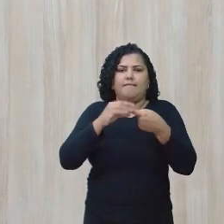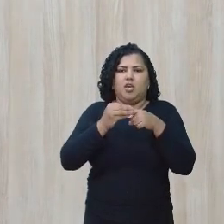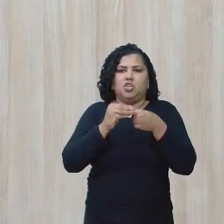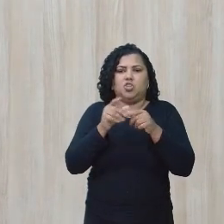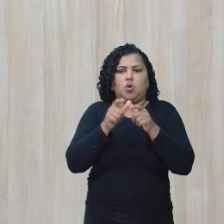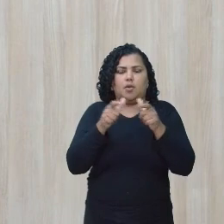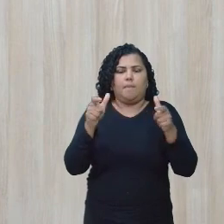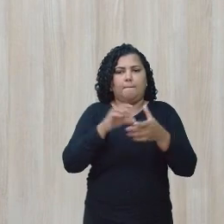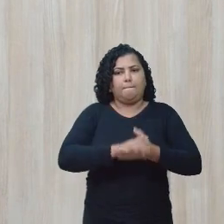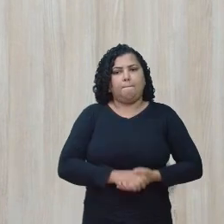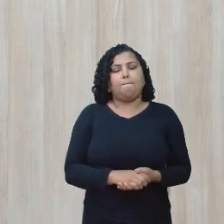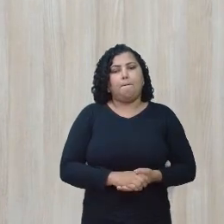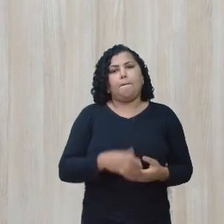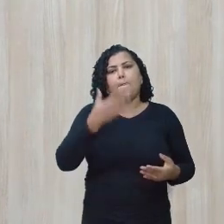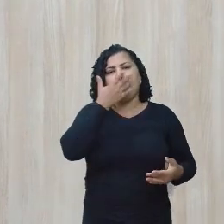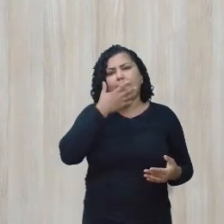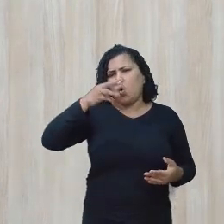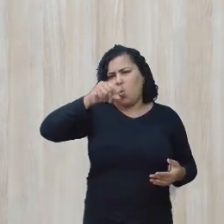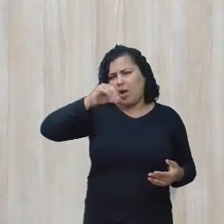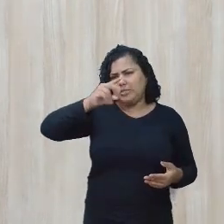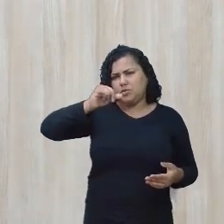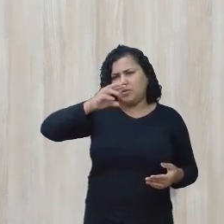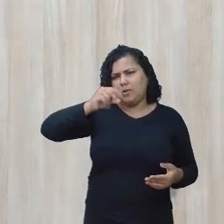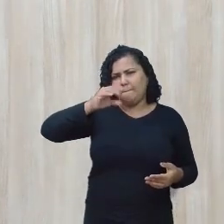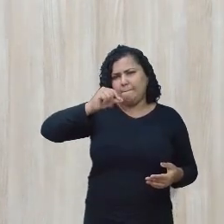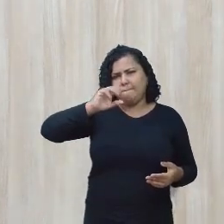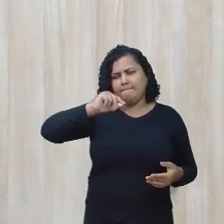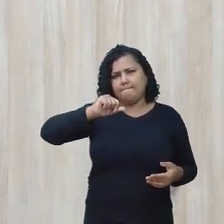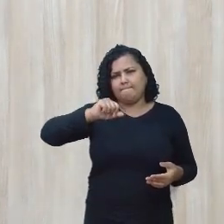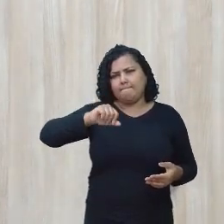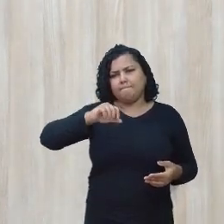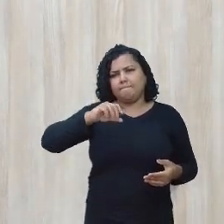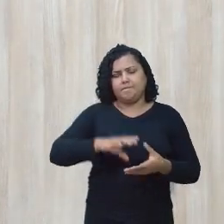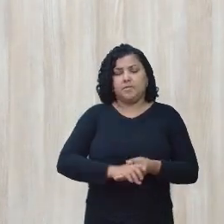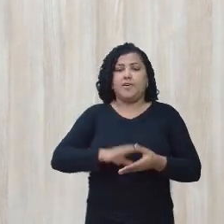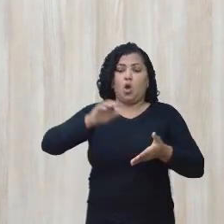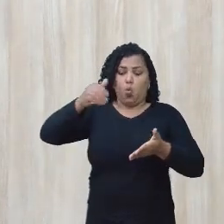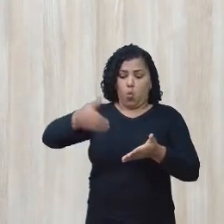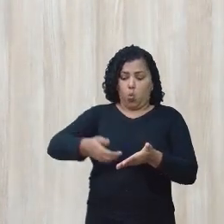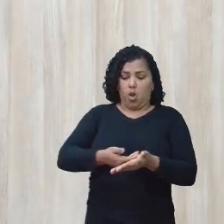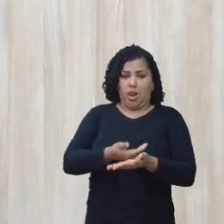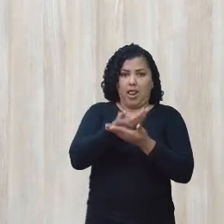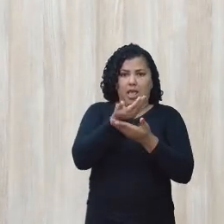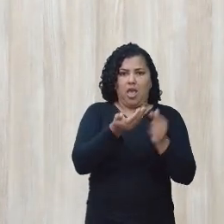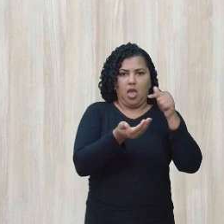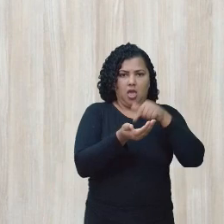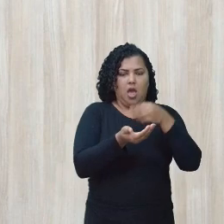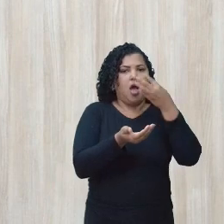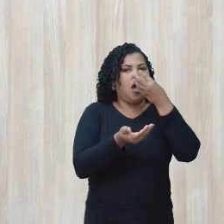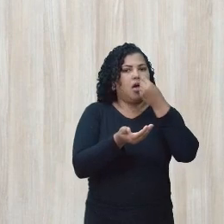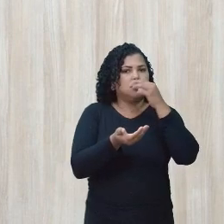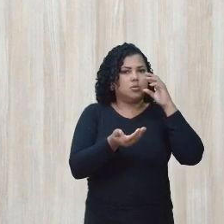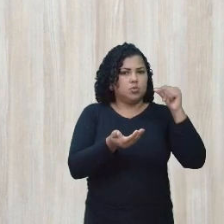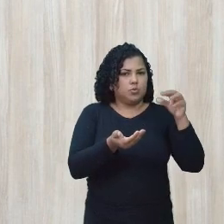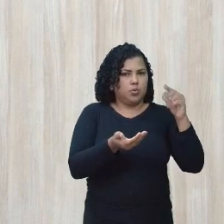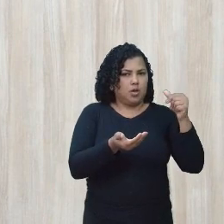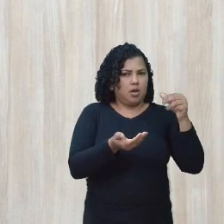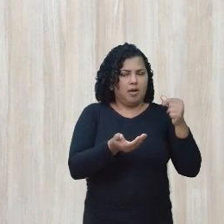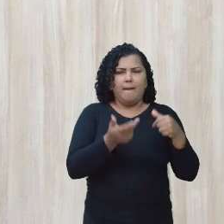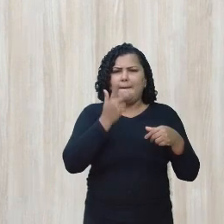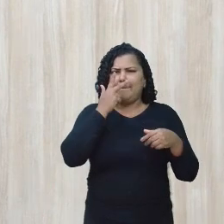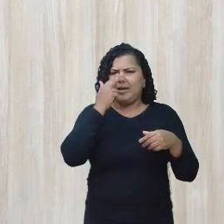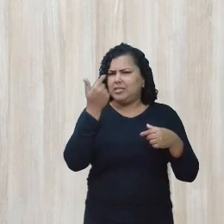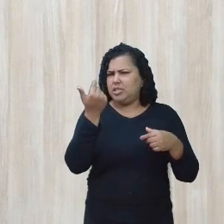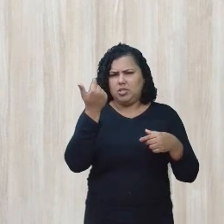informação. Vamos para o açúcar. Você diz xícara de açúcar, colher de açúcar. Então, o açúcar parece ser o quê? Parece